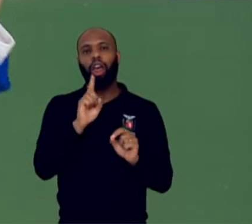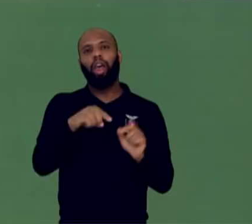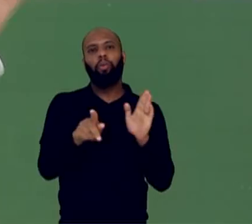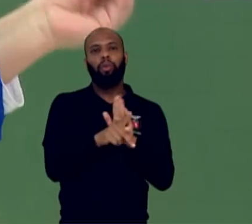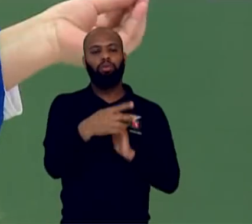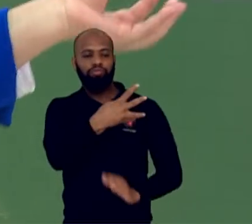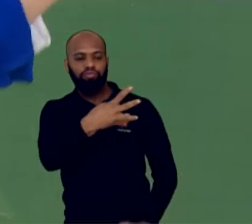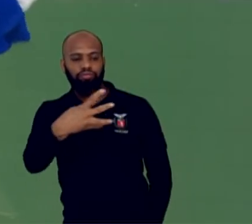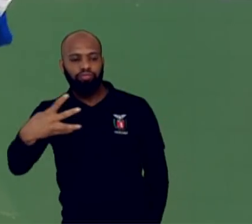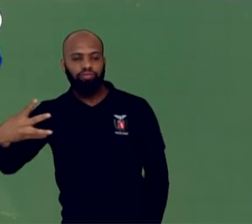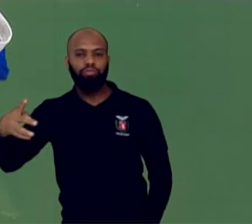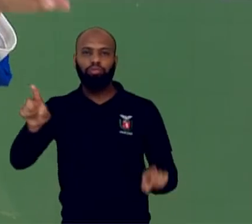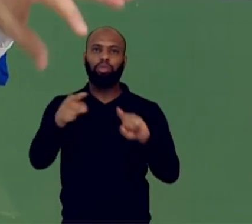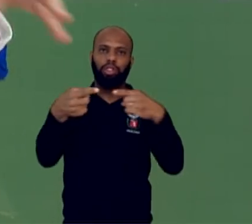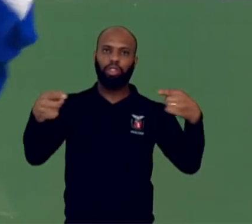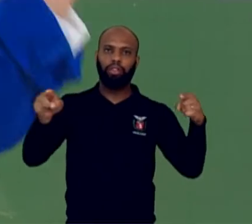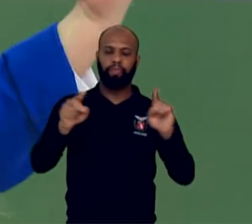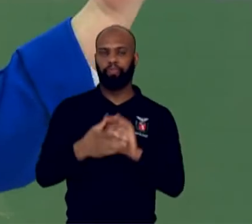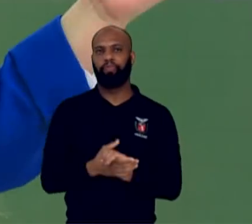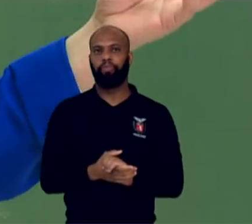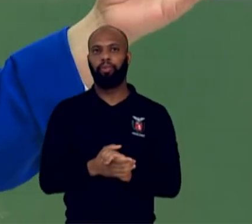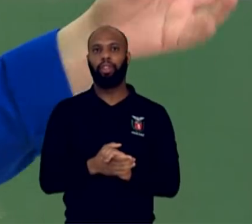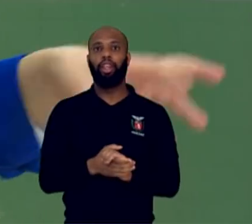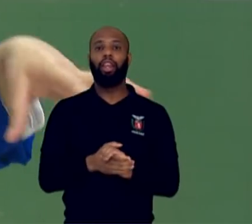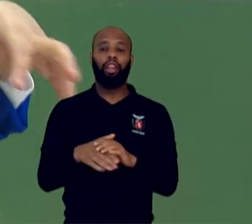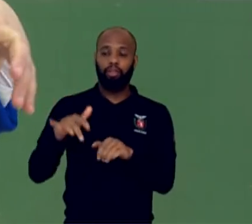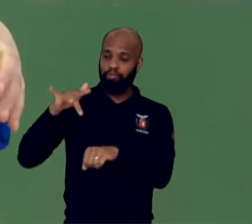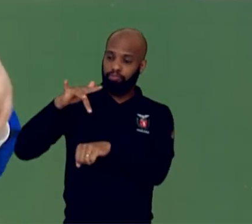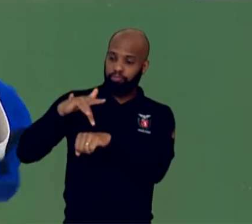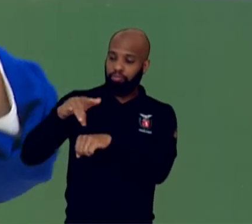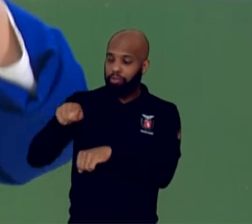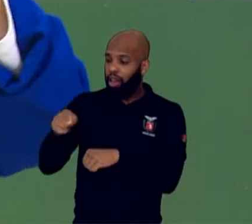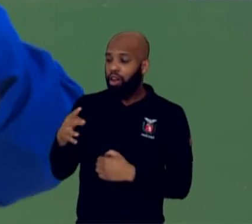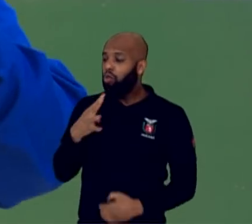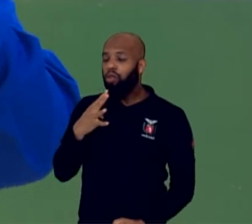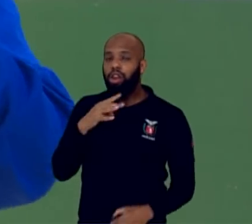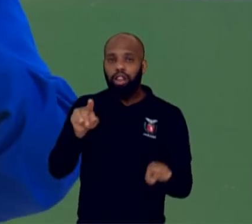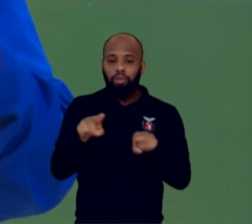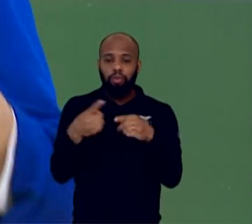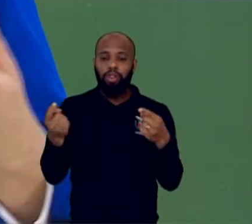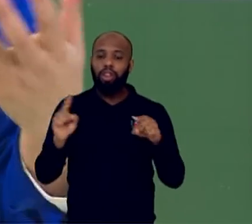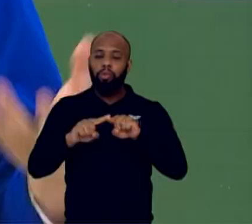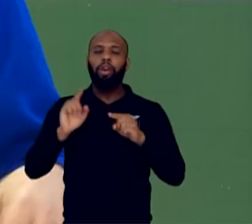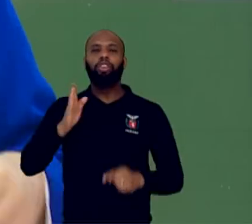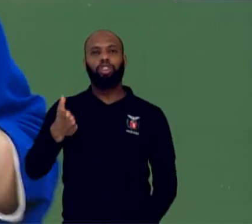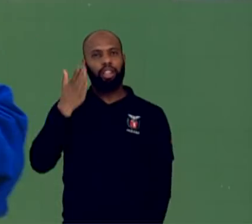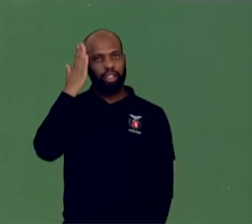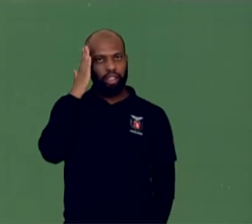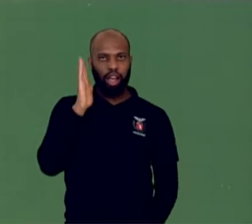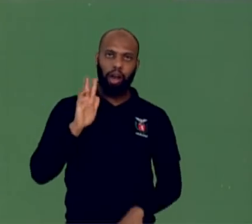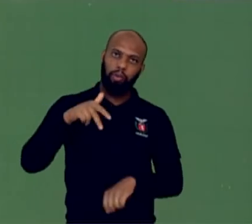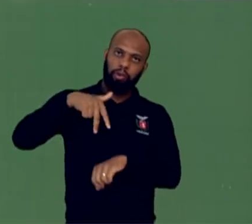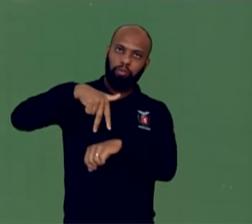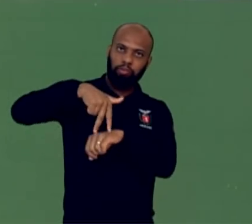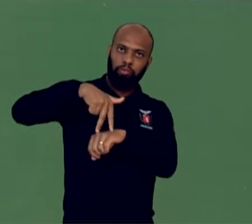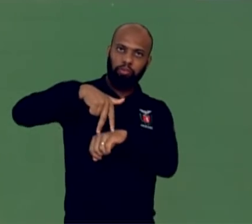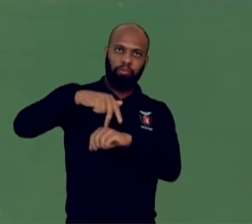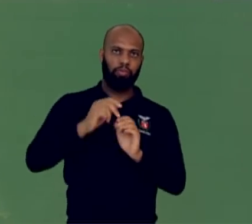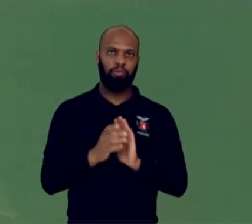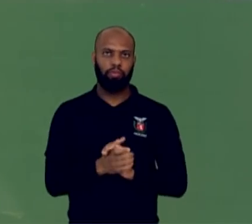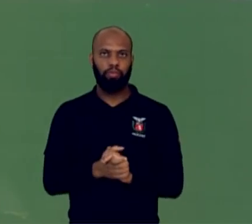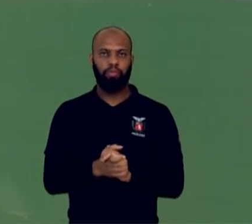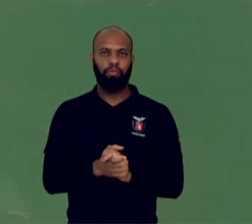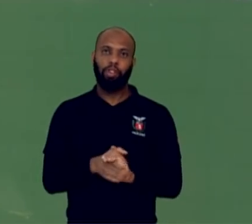musicais. Então, ela não conhece música, mas já sabe ficar na ponta do pé. Aí